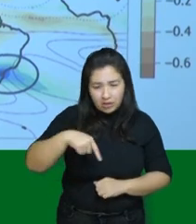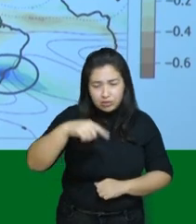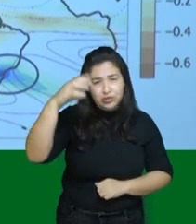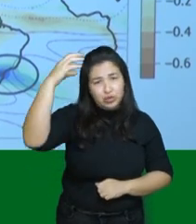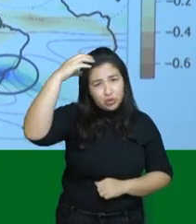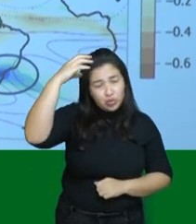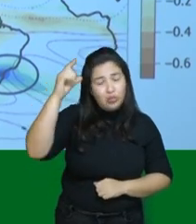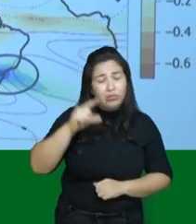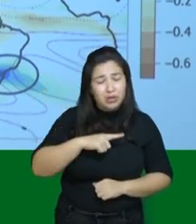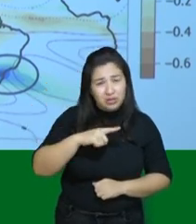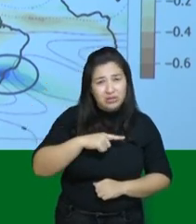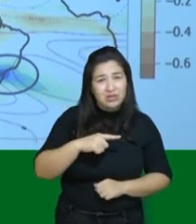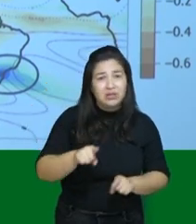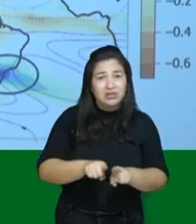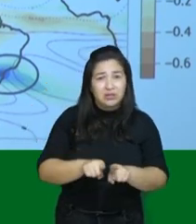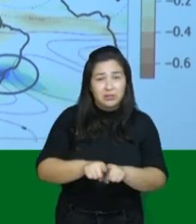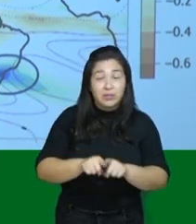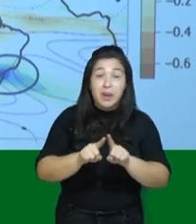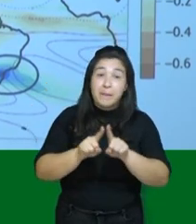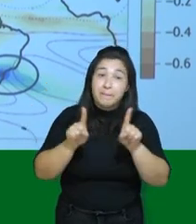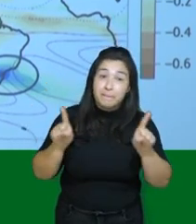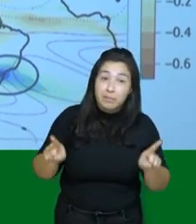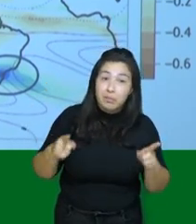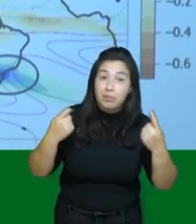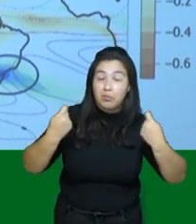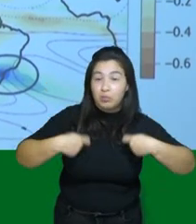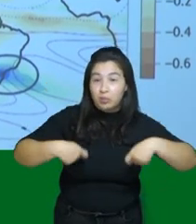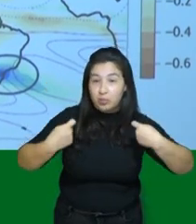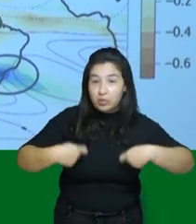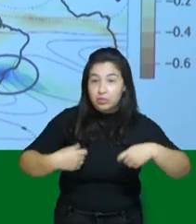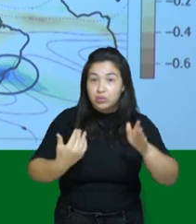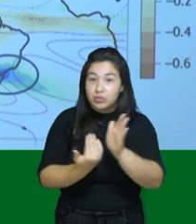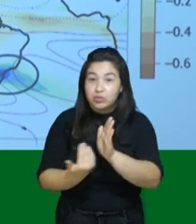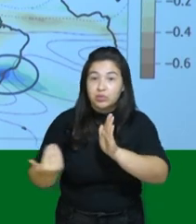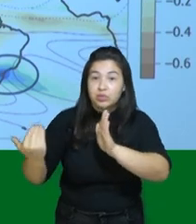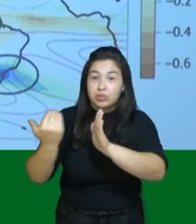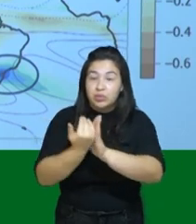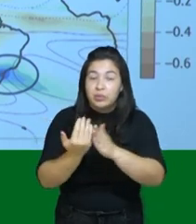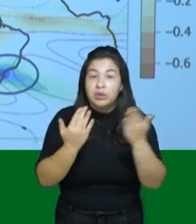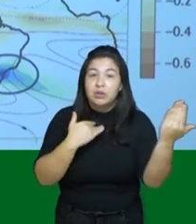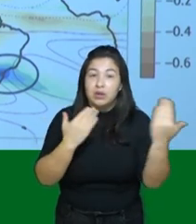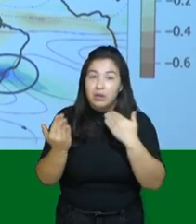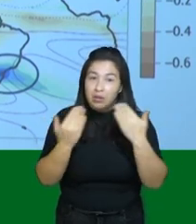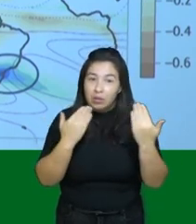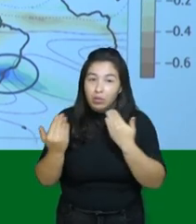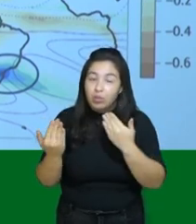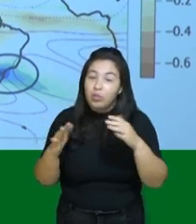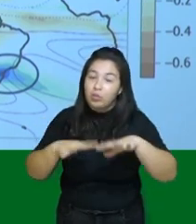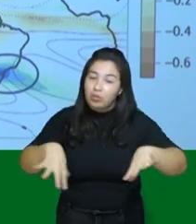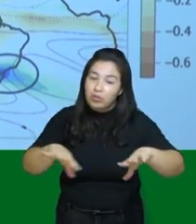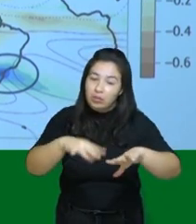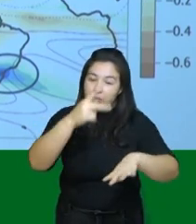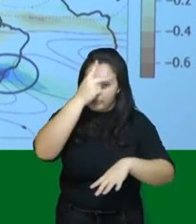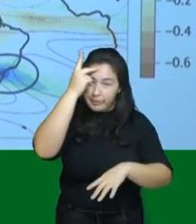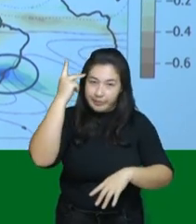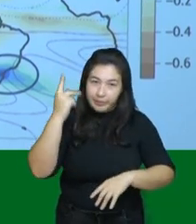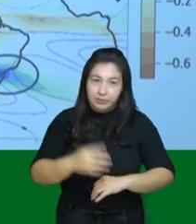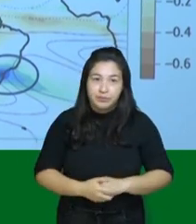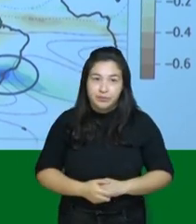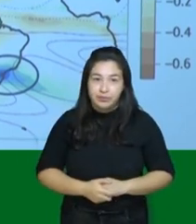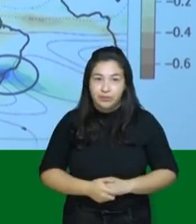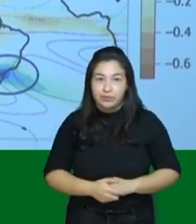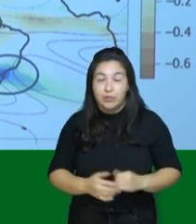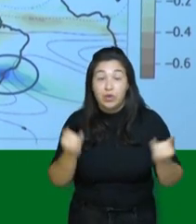como pesquisadores também. Né? Mas a gente precisa aumentar esse diálogo. Tá? E fazer essas